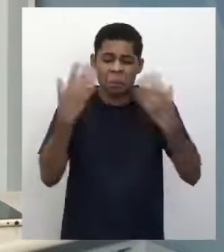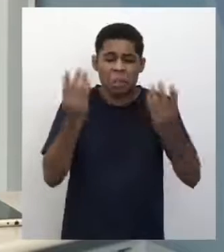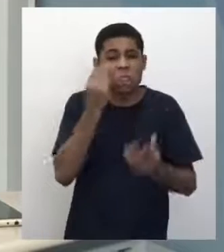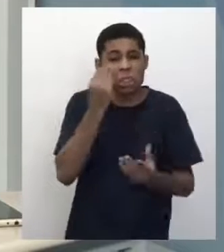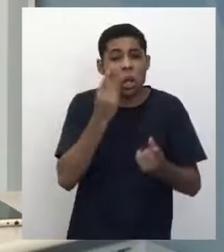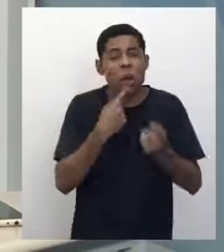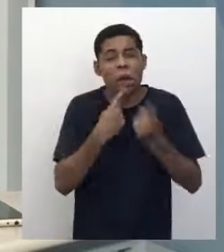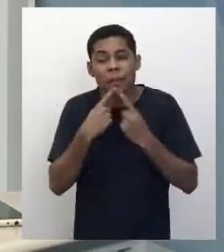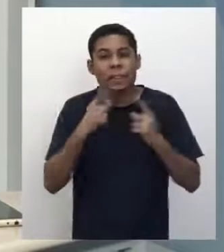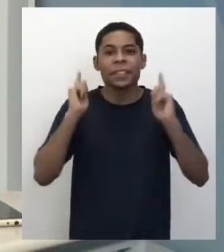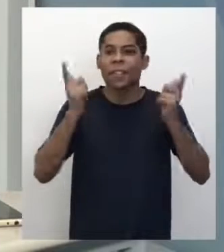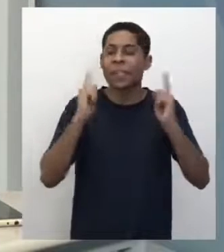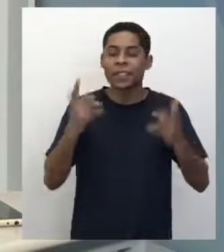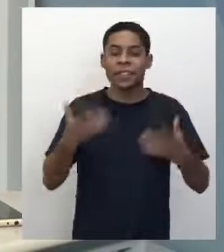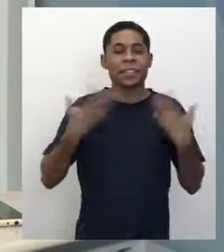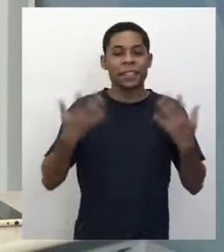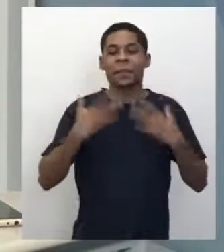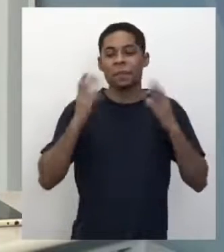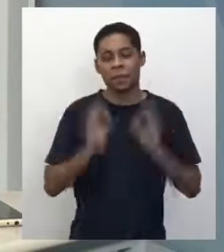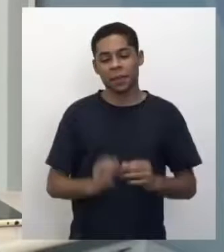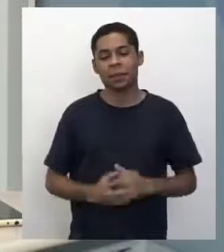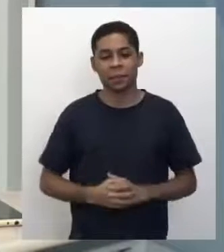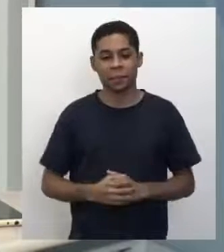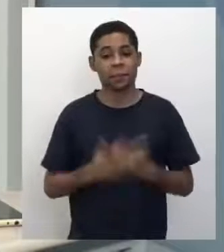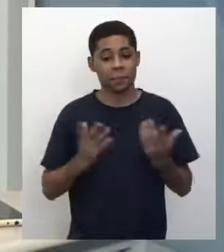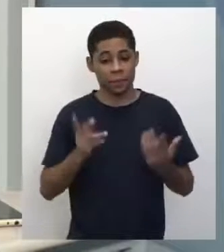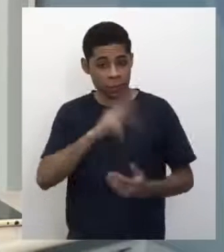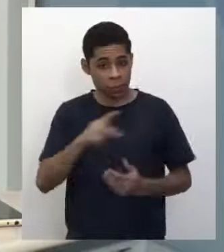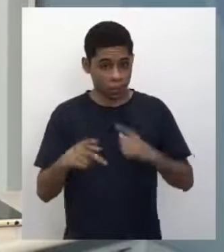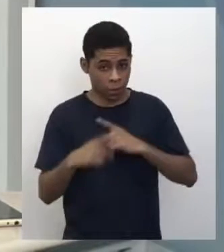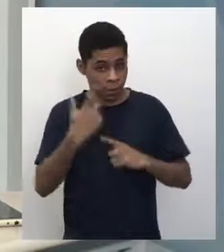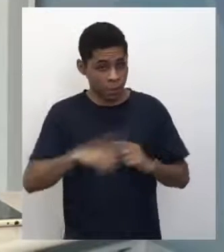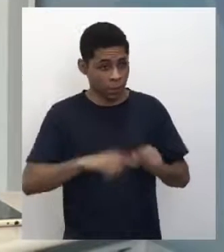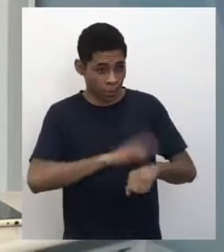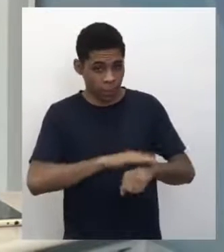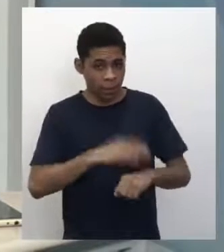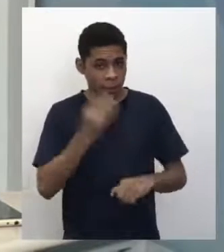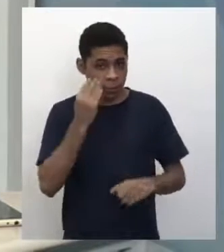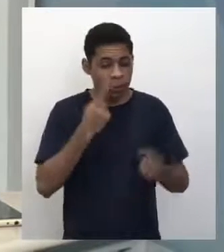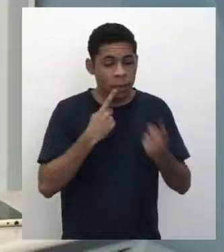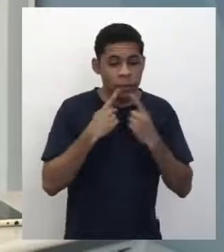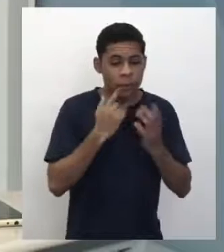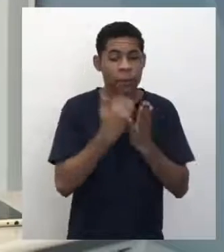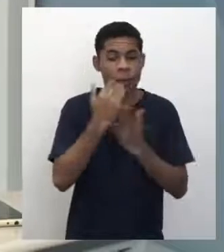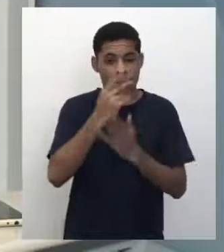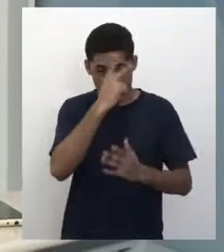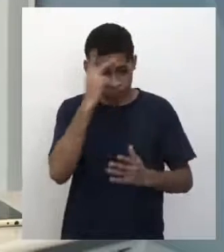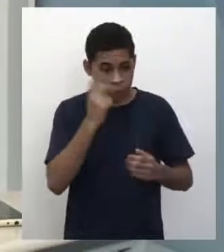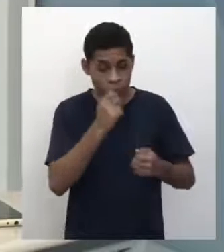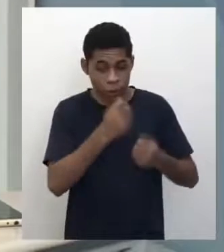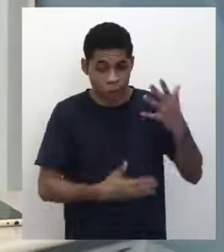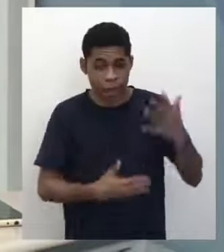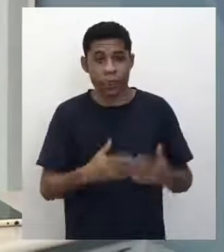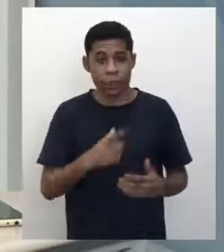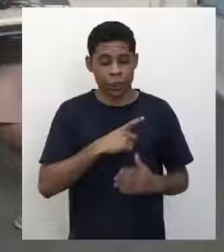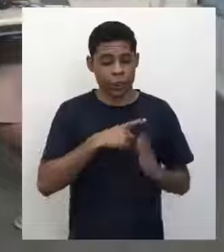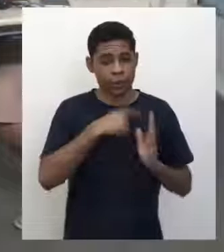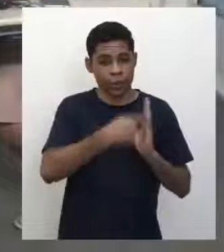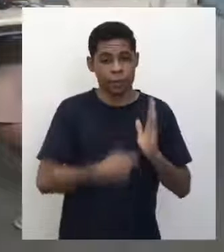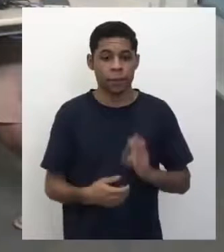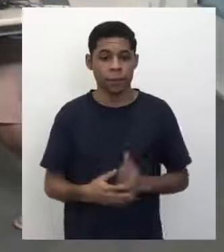é divertidíssimo, turma. E aí, pronto, temos mais um tempo, vamos conversar, vamos ver o que a galera tá escrevendo